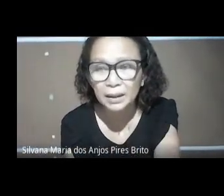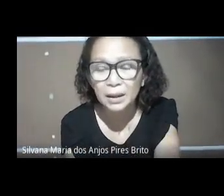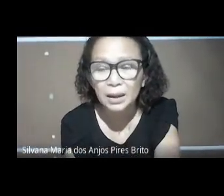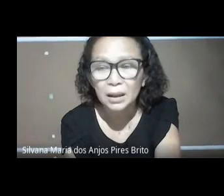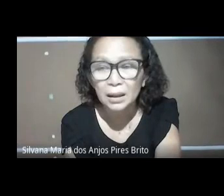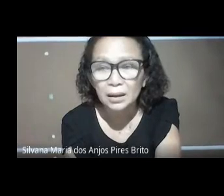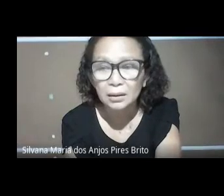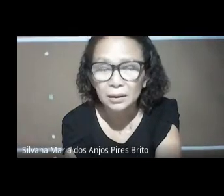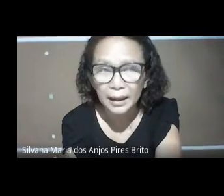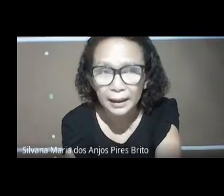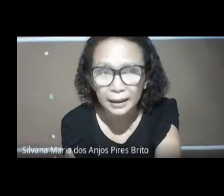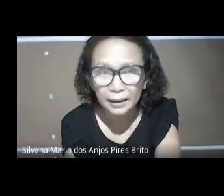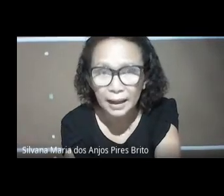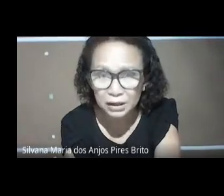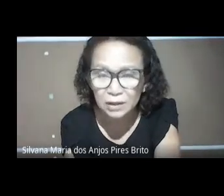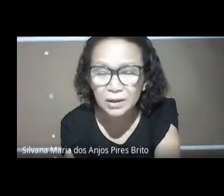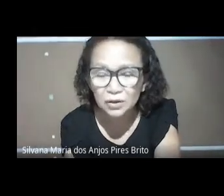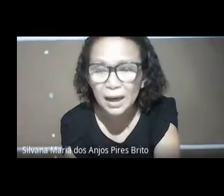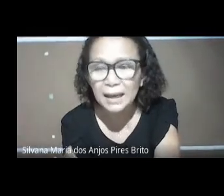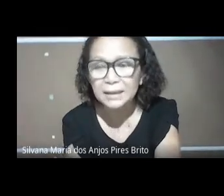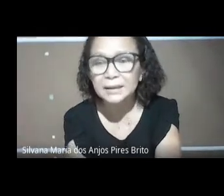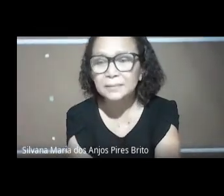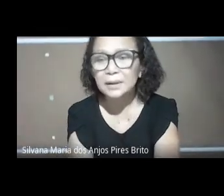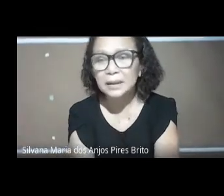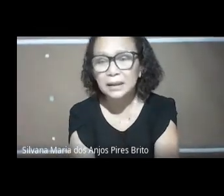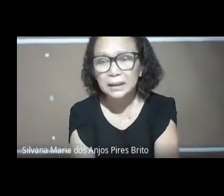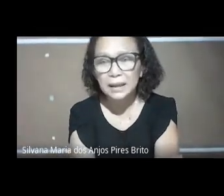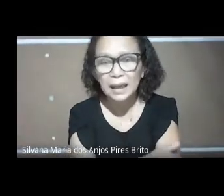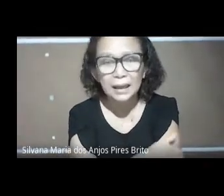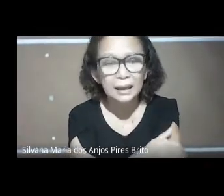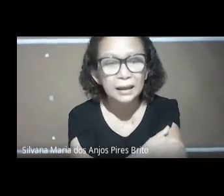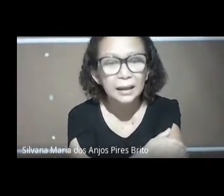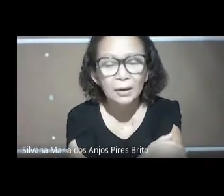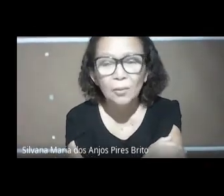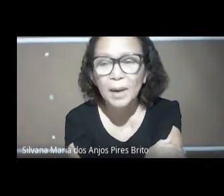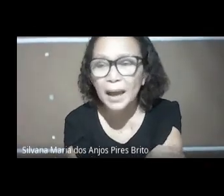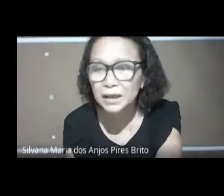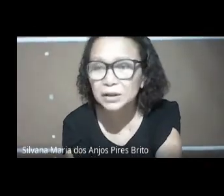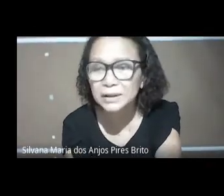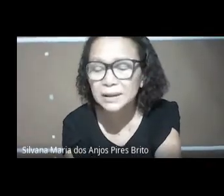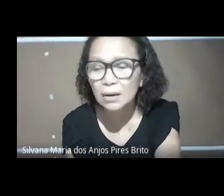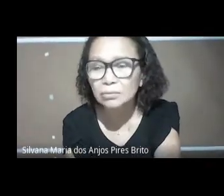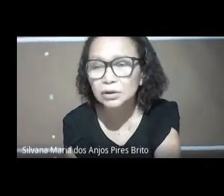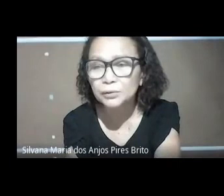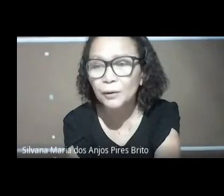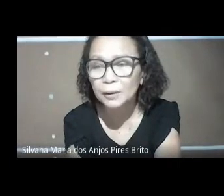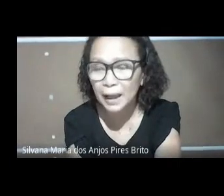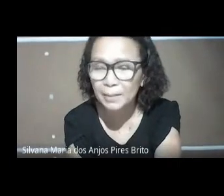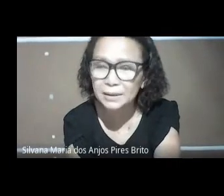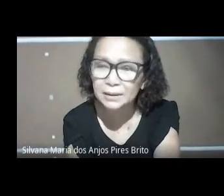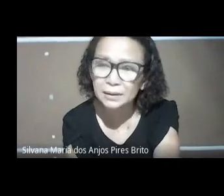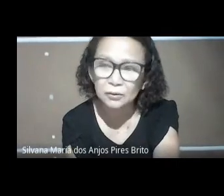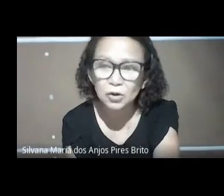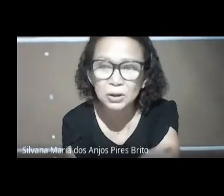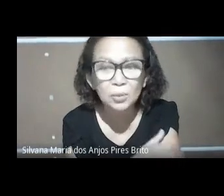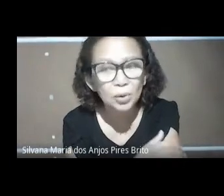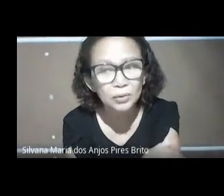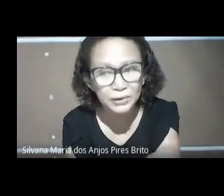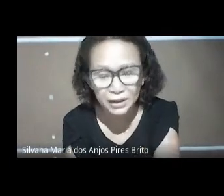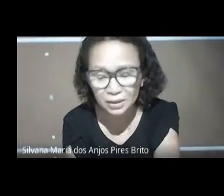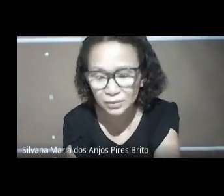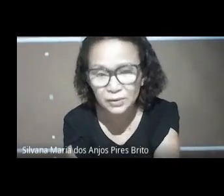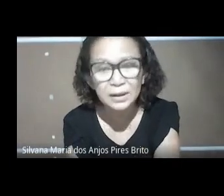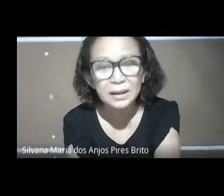gente também tem nas línguas orais, tem uma restrição de fonemas que nós